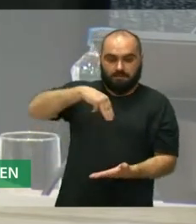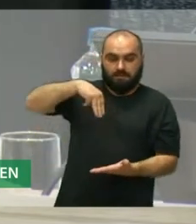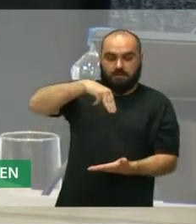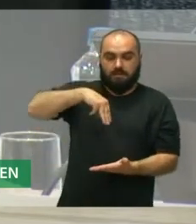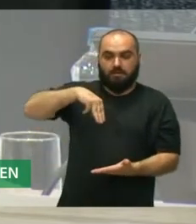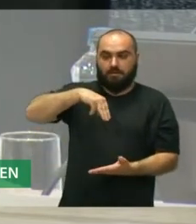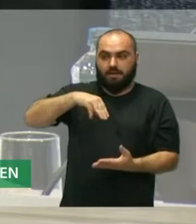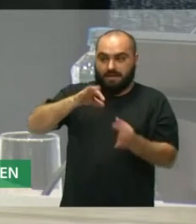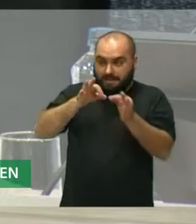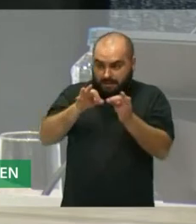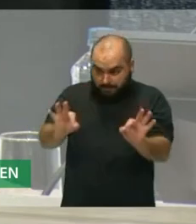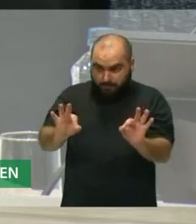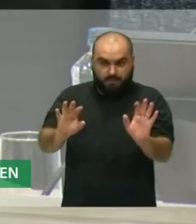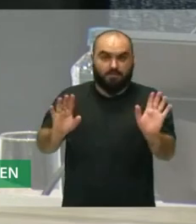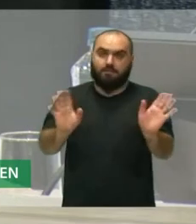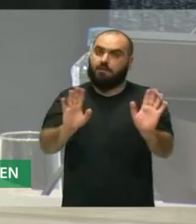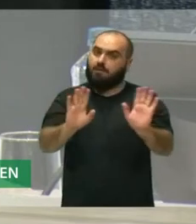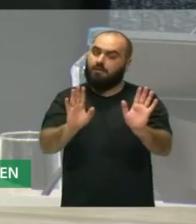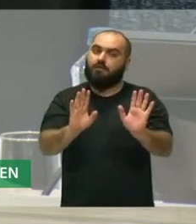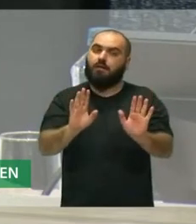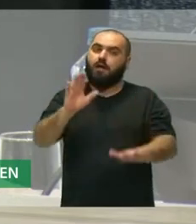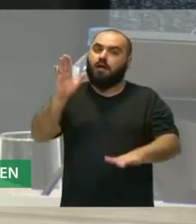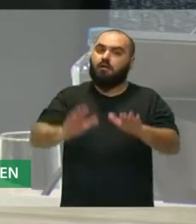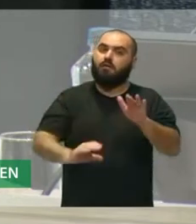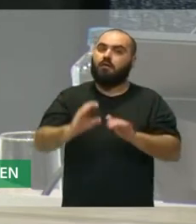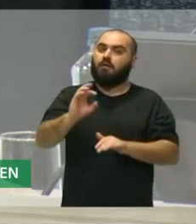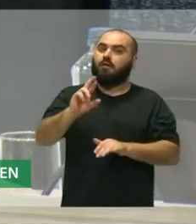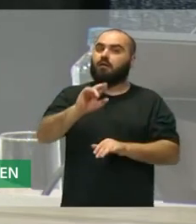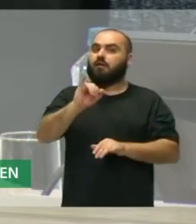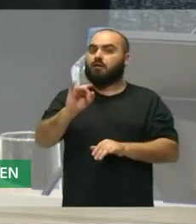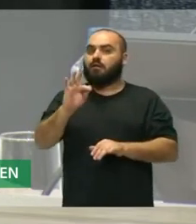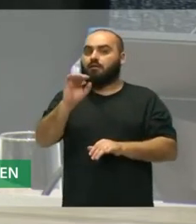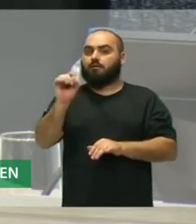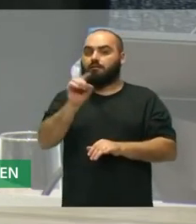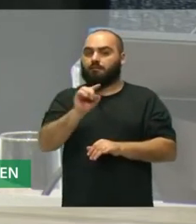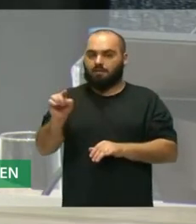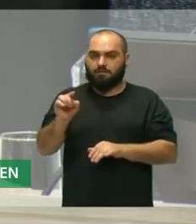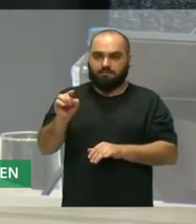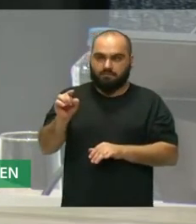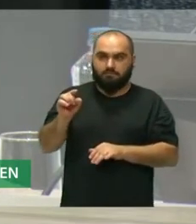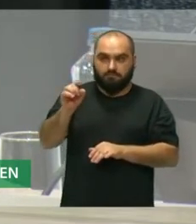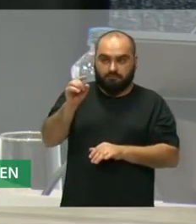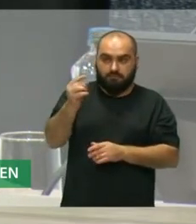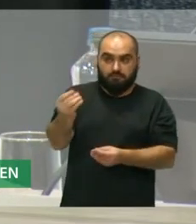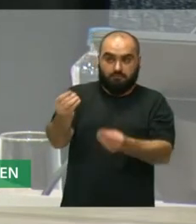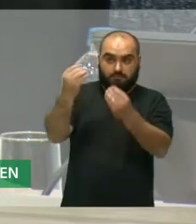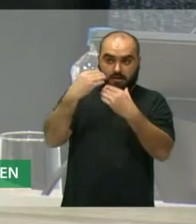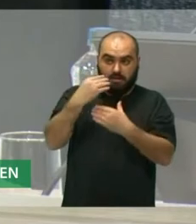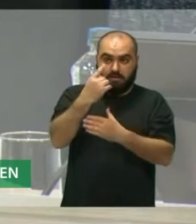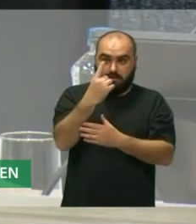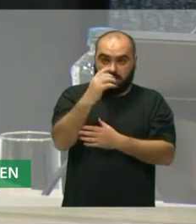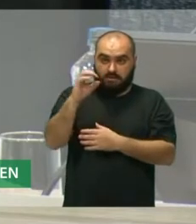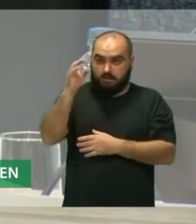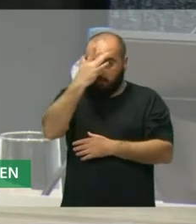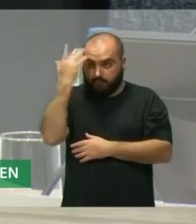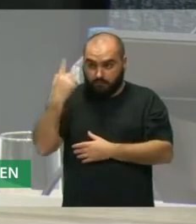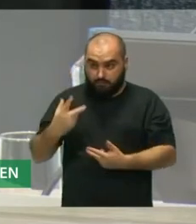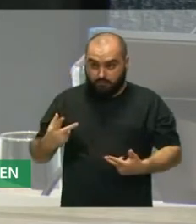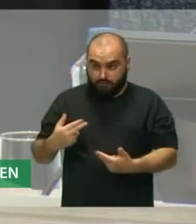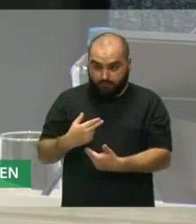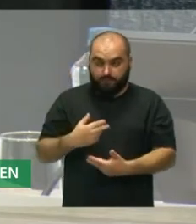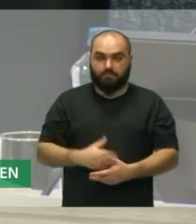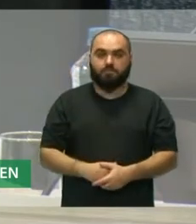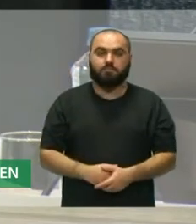simples, porque muitas vezes a CRIFOS manda aqueles 100 pacientes que nós devemos operar, e aí, no número